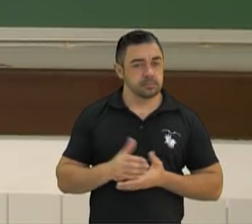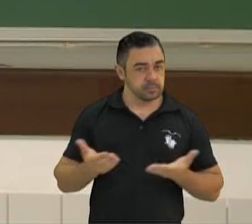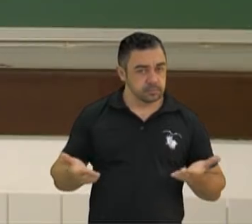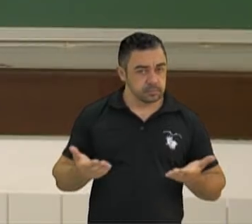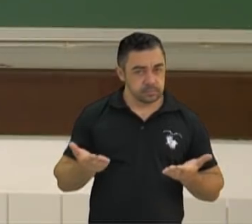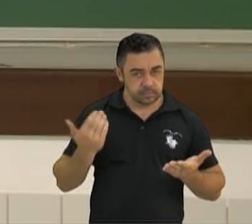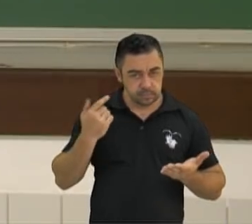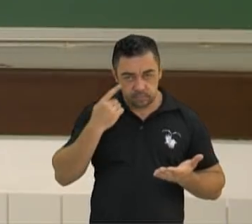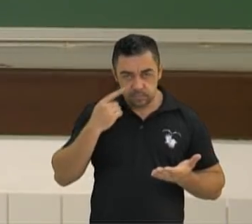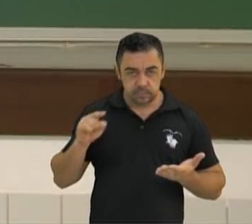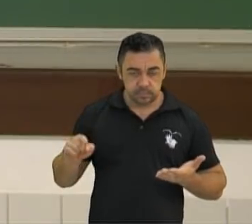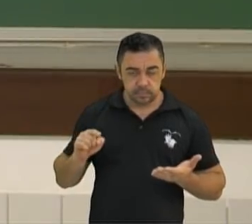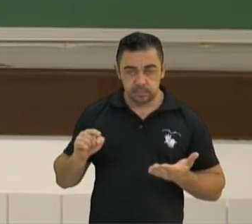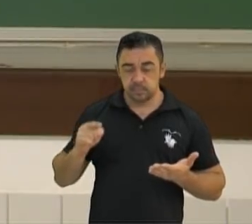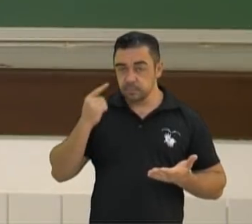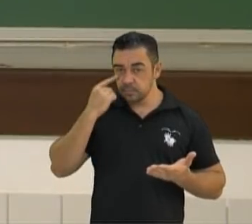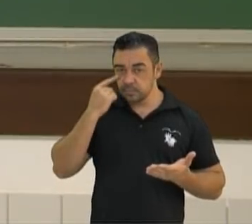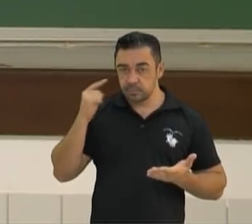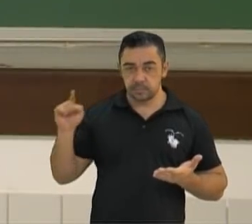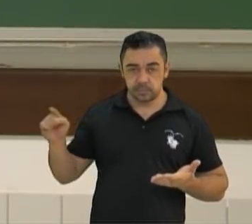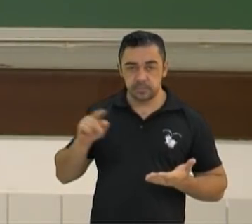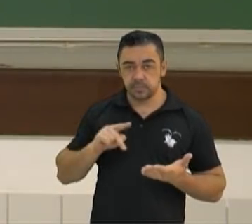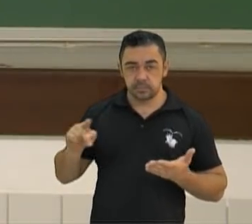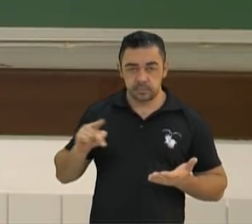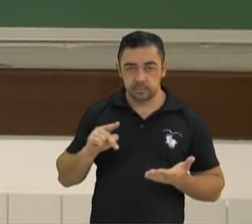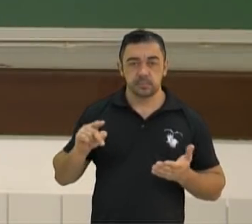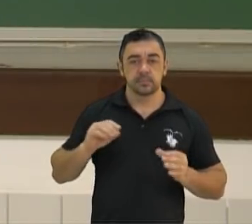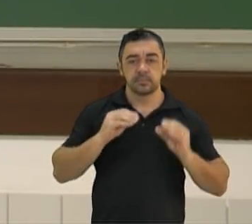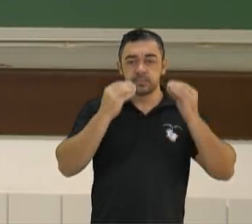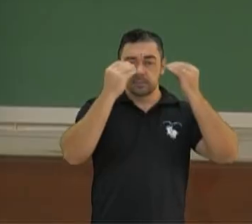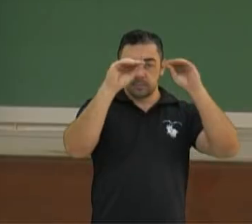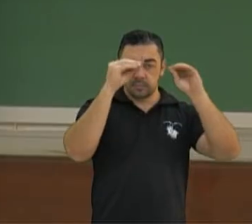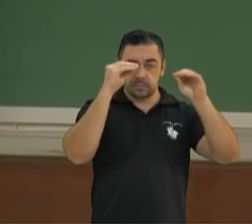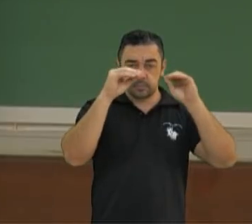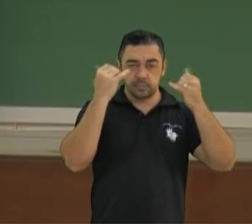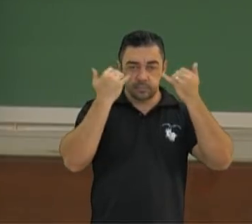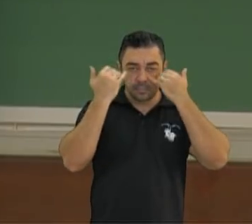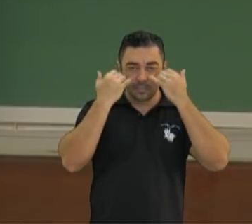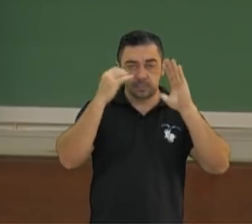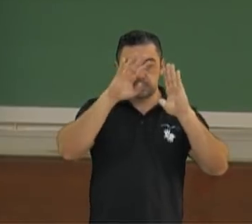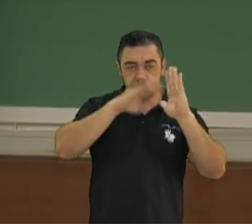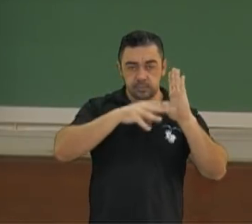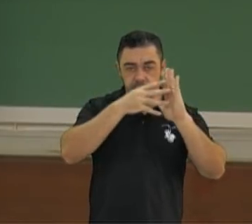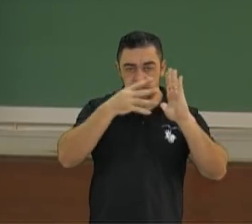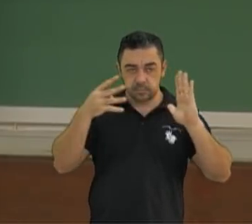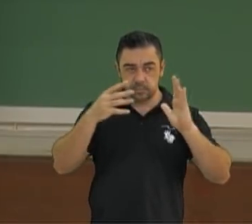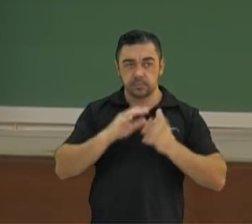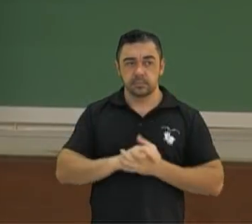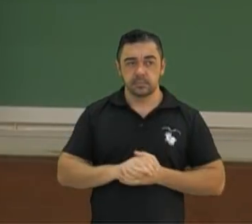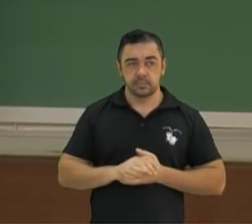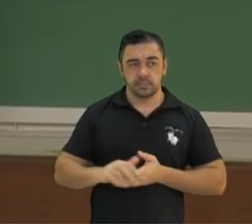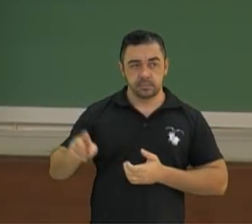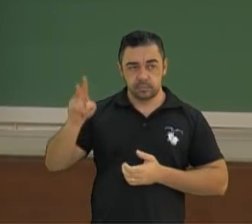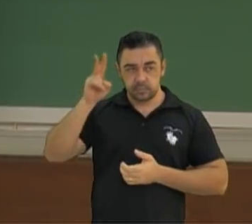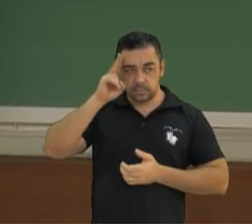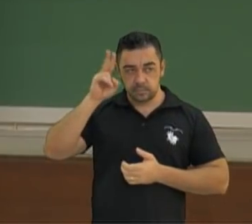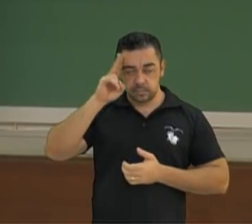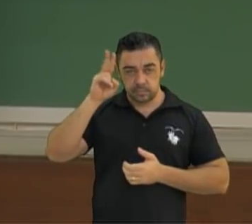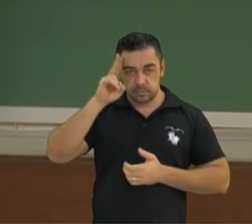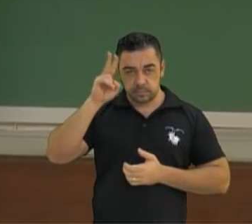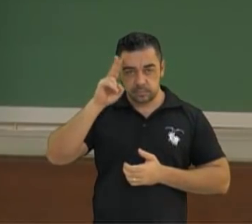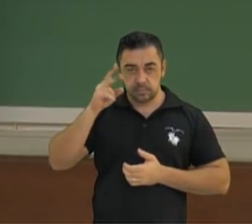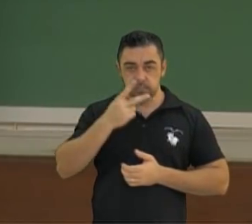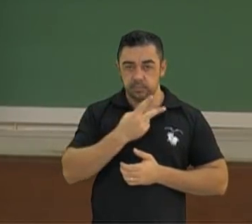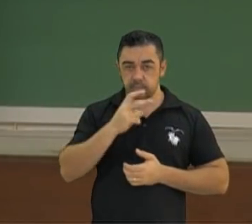Vamos lá então? Veja, a professora colocou as informações aqui em forma de tabela. Na segunda-feira, o shopping